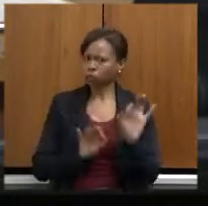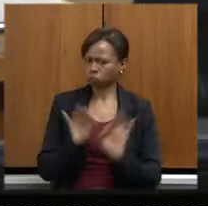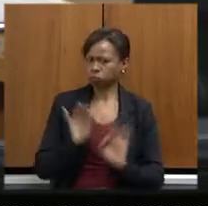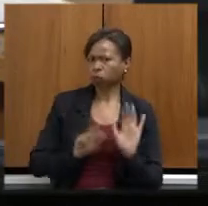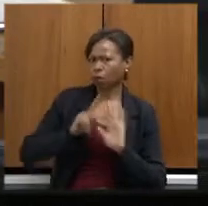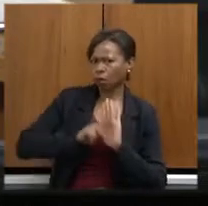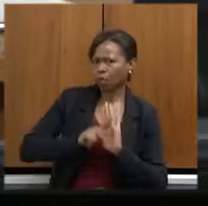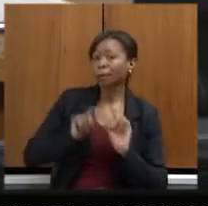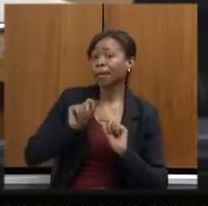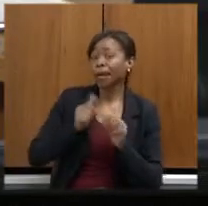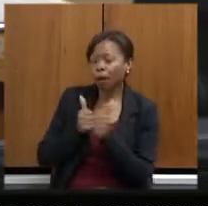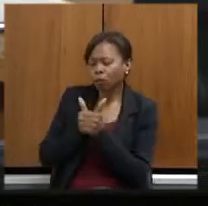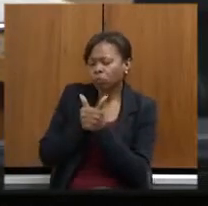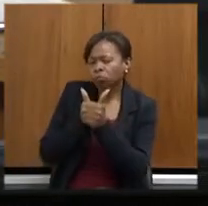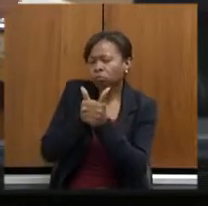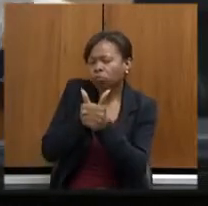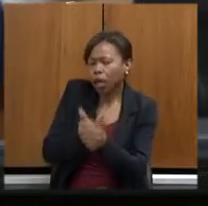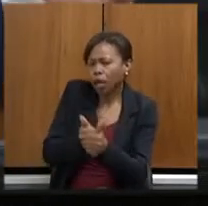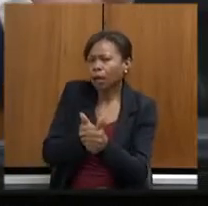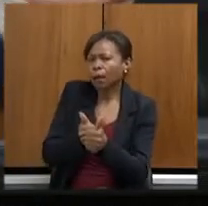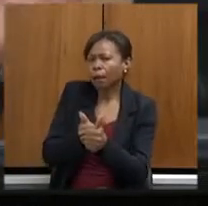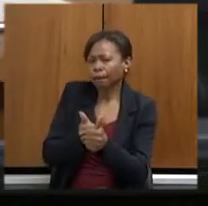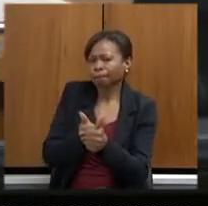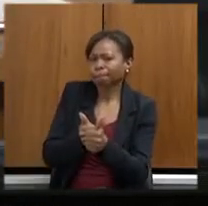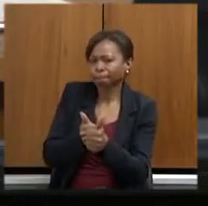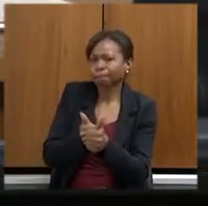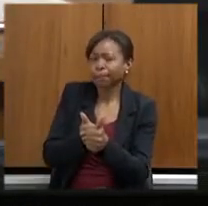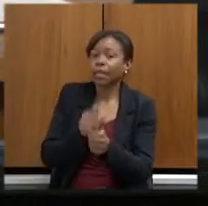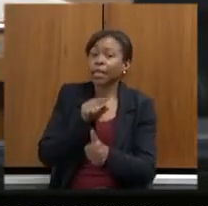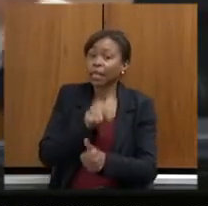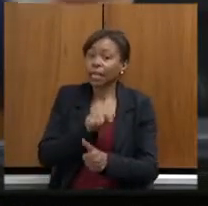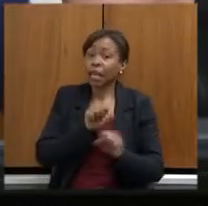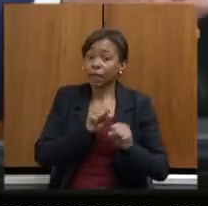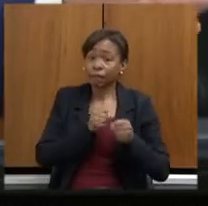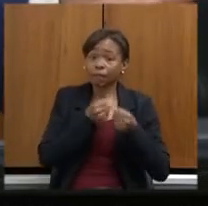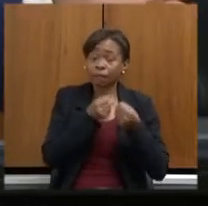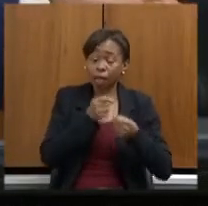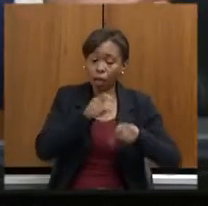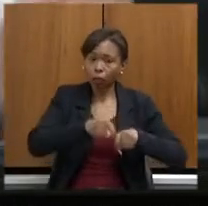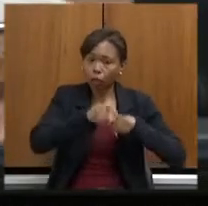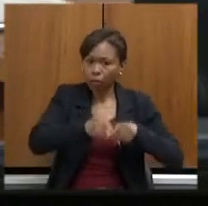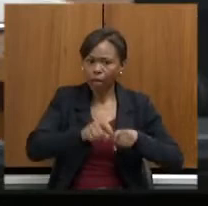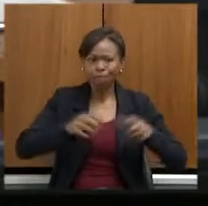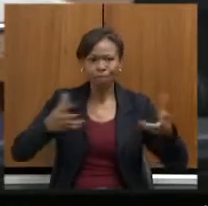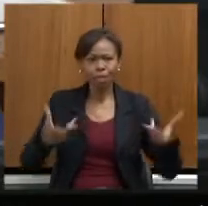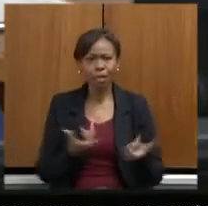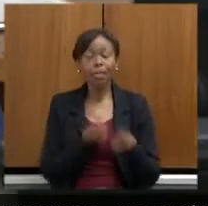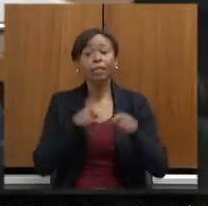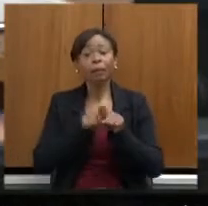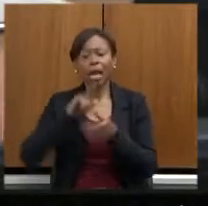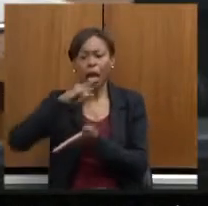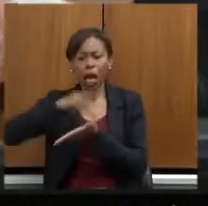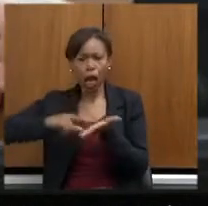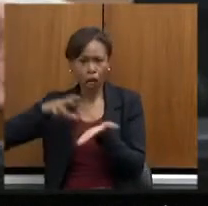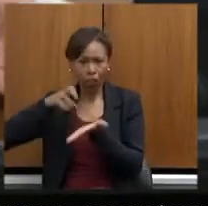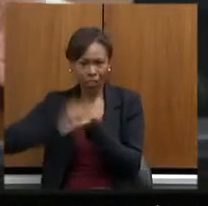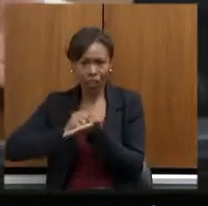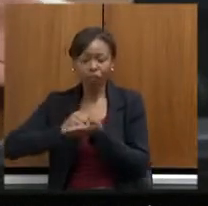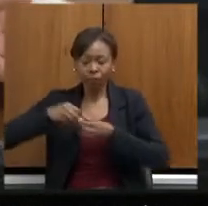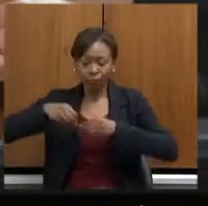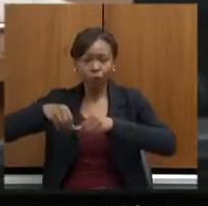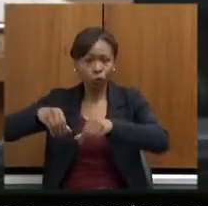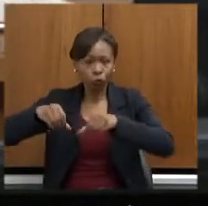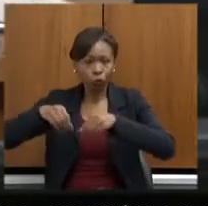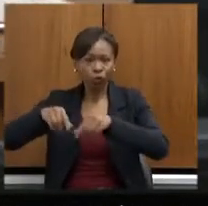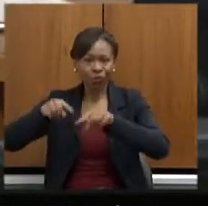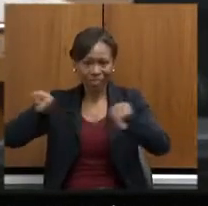poder acompanhar mais de perto e o defesa agropecuária eficiente e a regularização fundiária foram dois projetos contemplados com o projeto